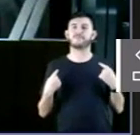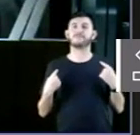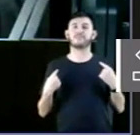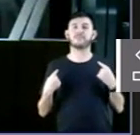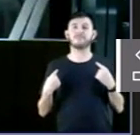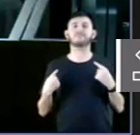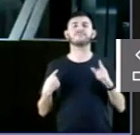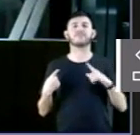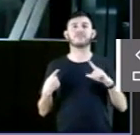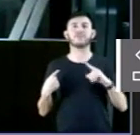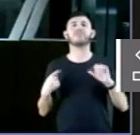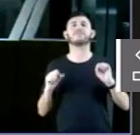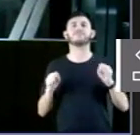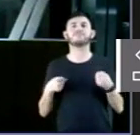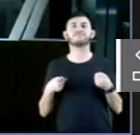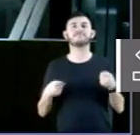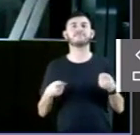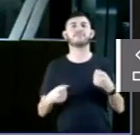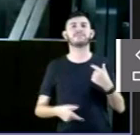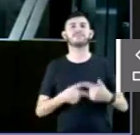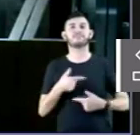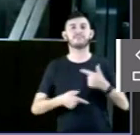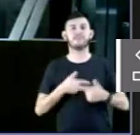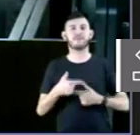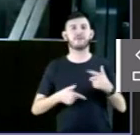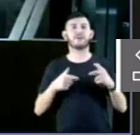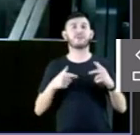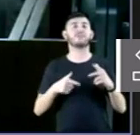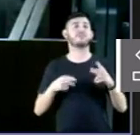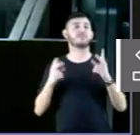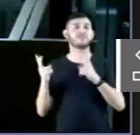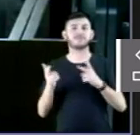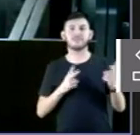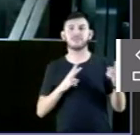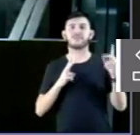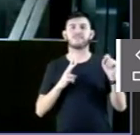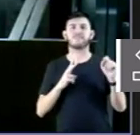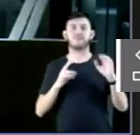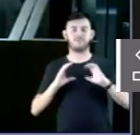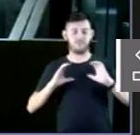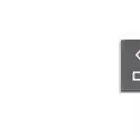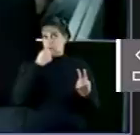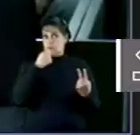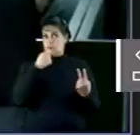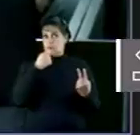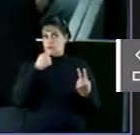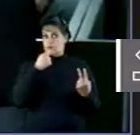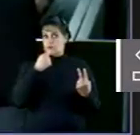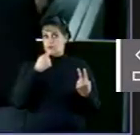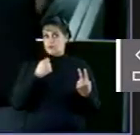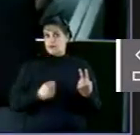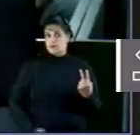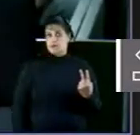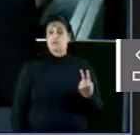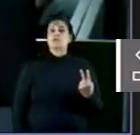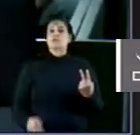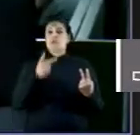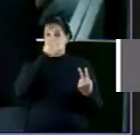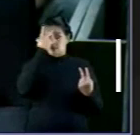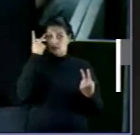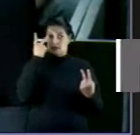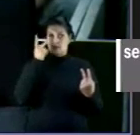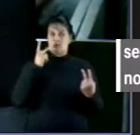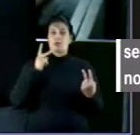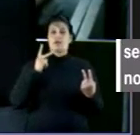e a mesma entrega pessoal que sempre caracterizaram o meu comportamento funcional Quero agradecer